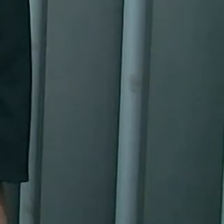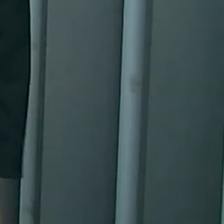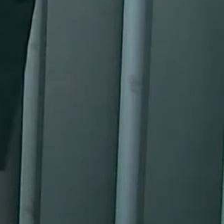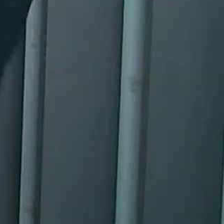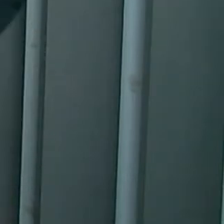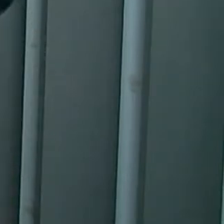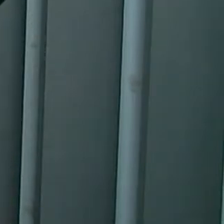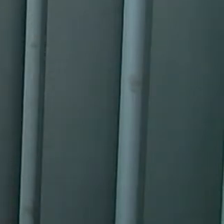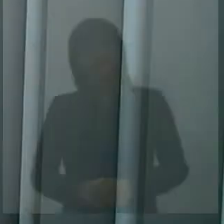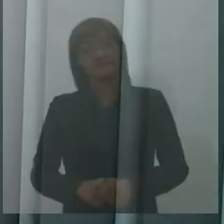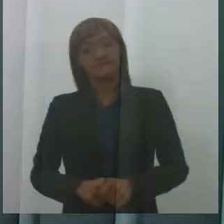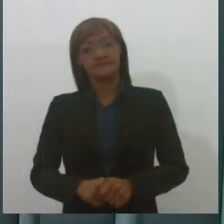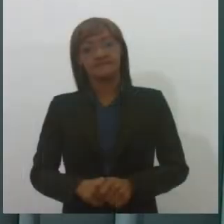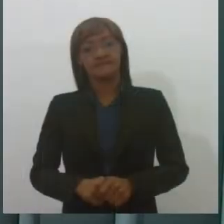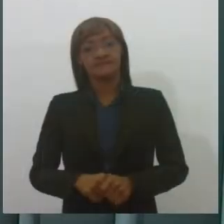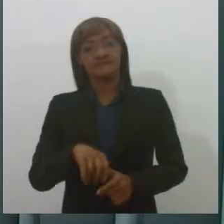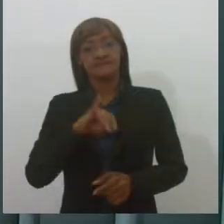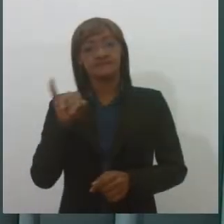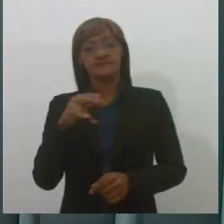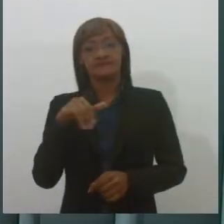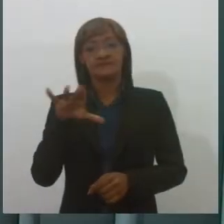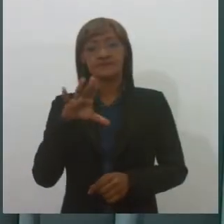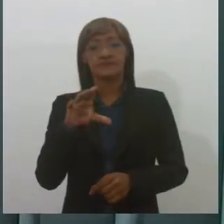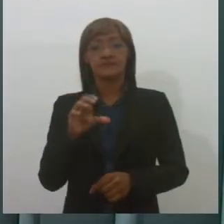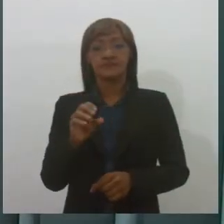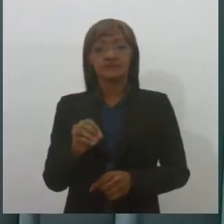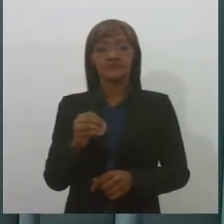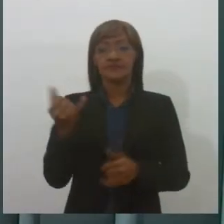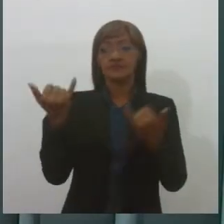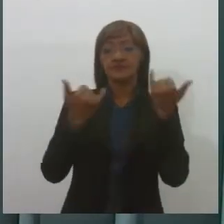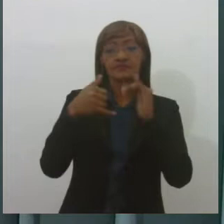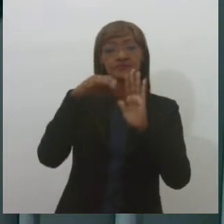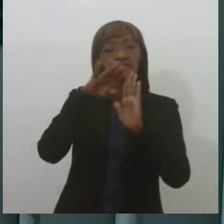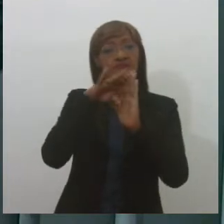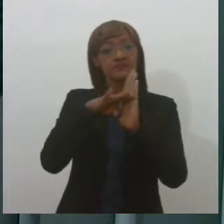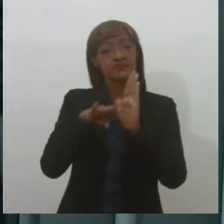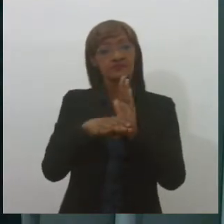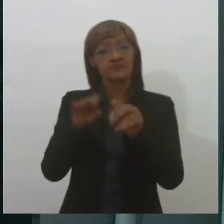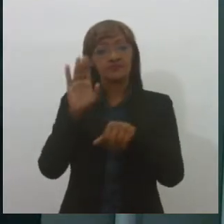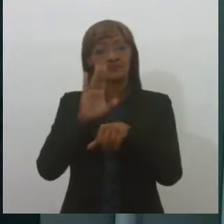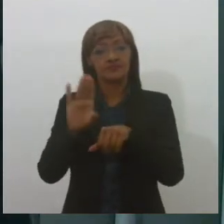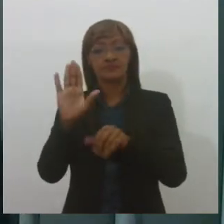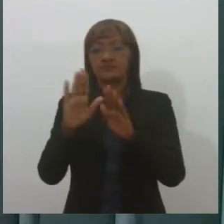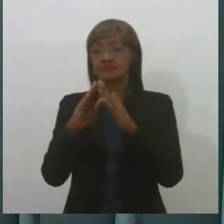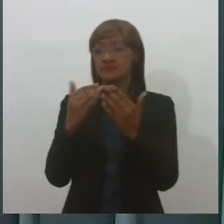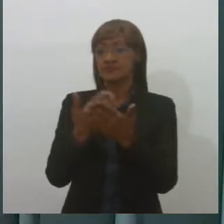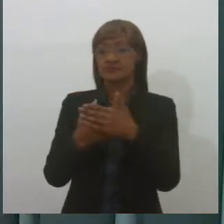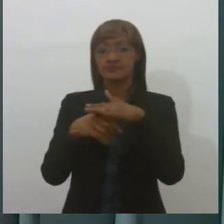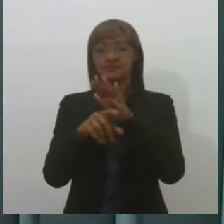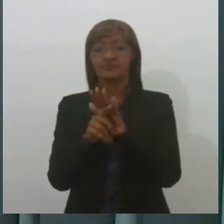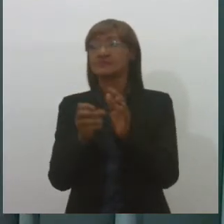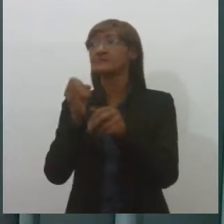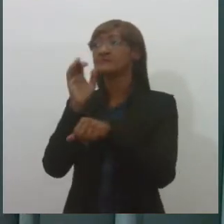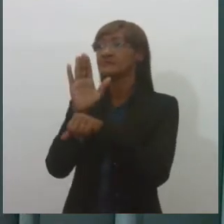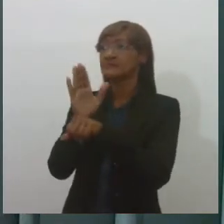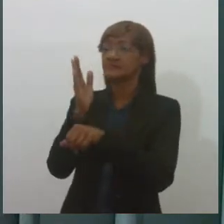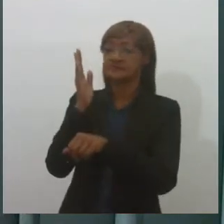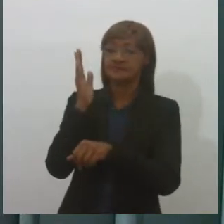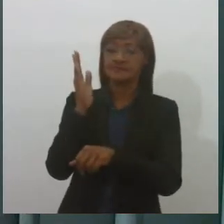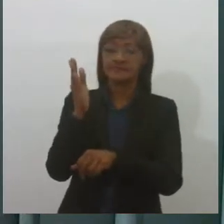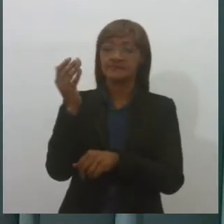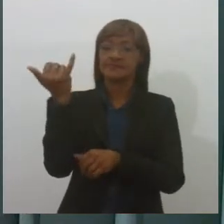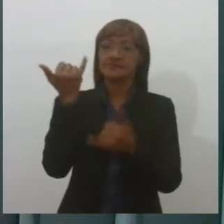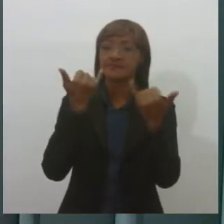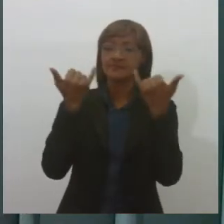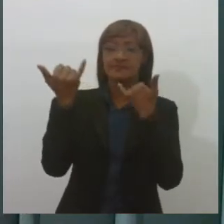e hoje o jornalista Júnior Matos traz para gente a programação de cursos da escola do Legislativo Boa tarde Junior